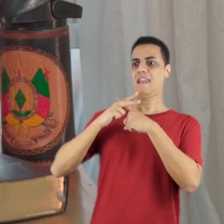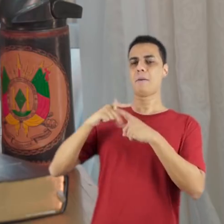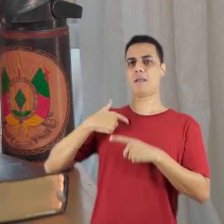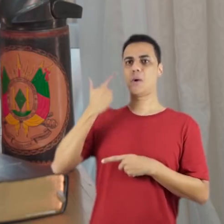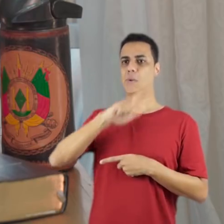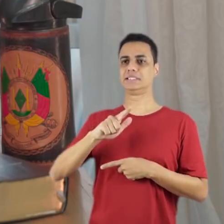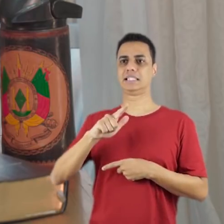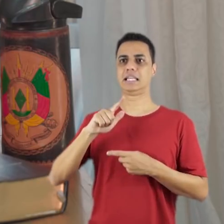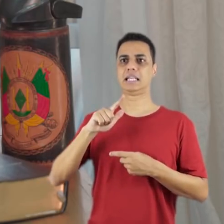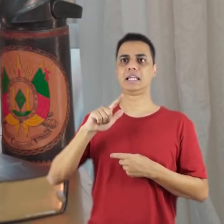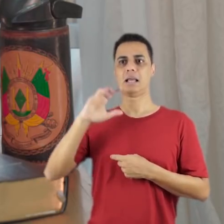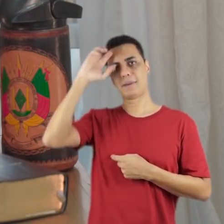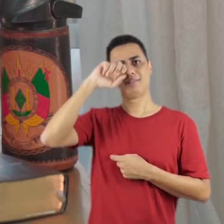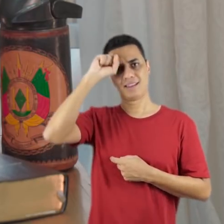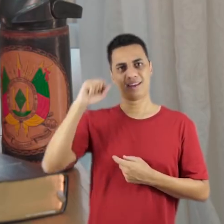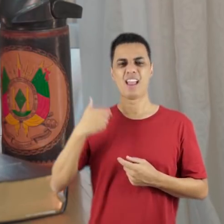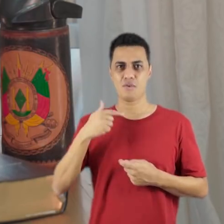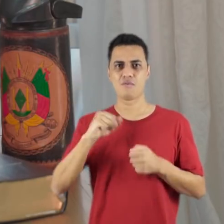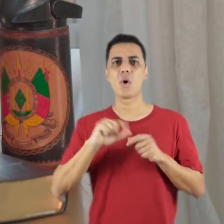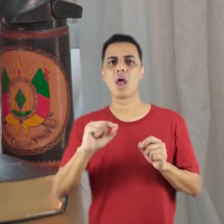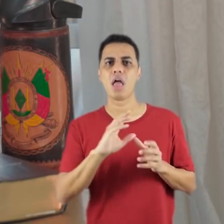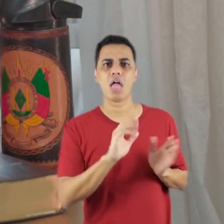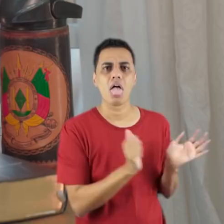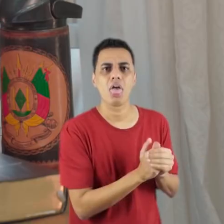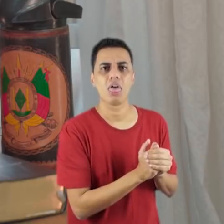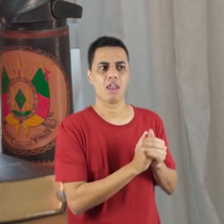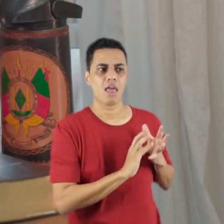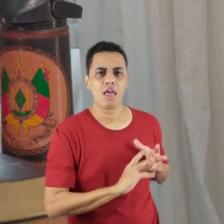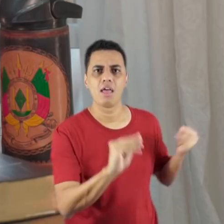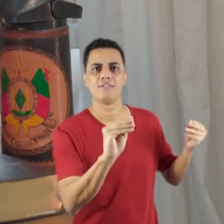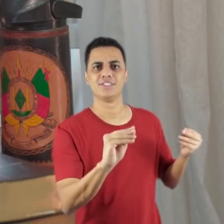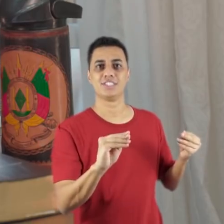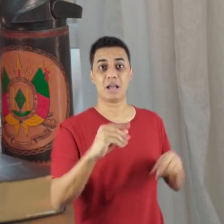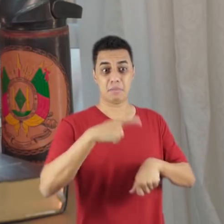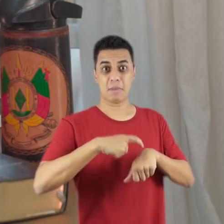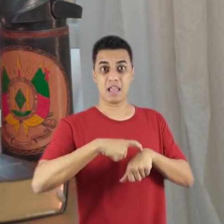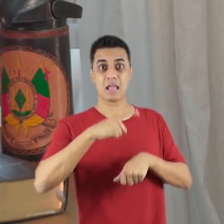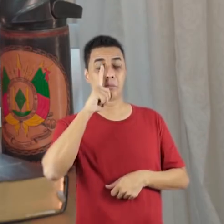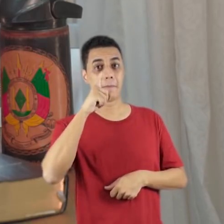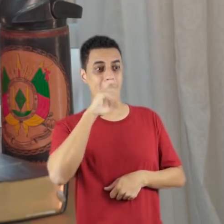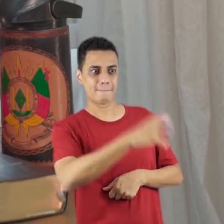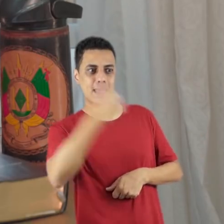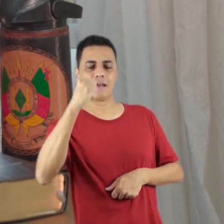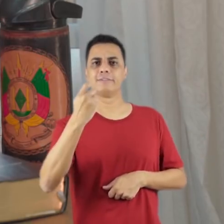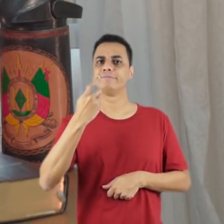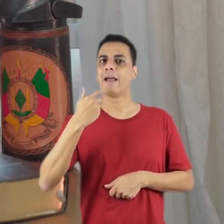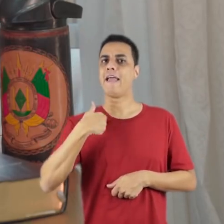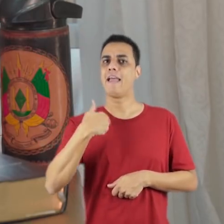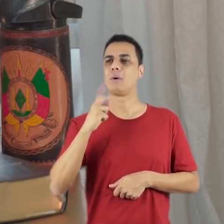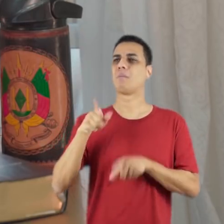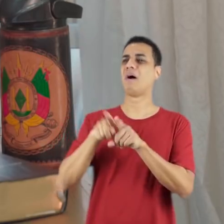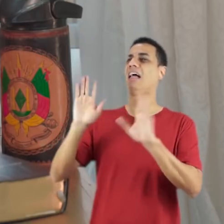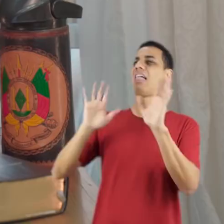coisa. Acho que eu me escondia, fugia, eu ficava quieto. E quando eu era pego, eu ficava justificando